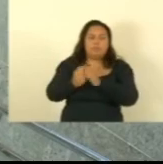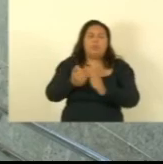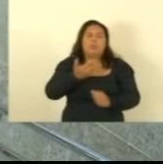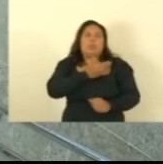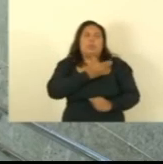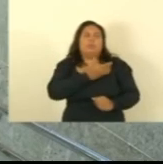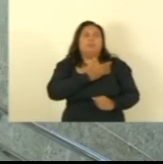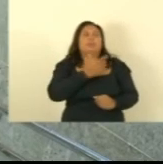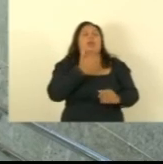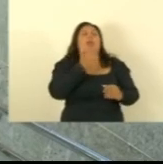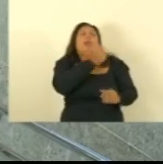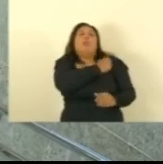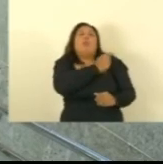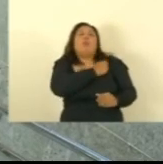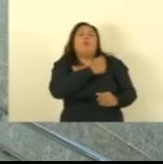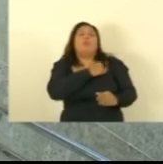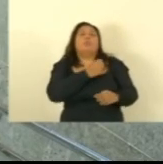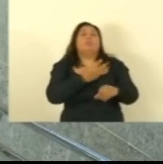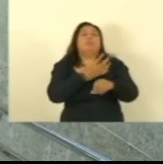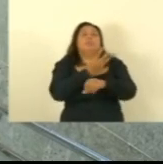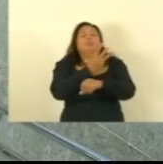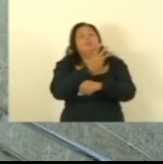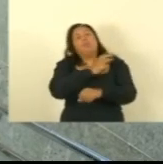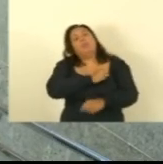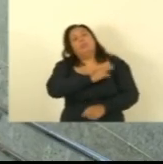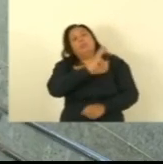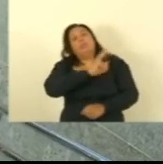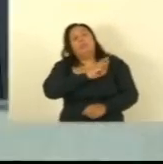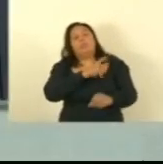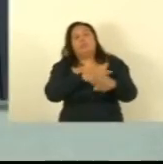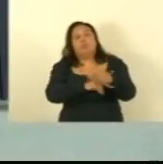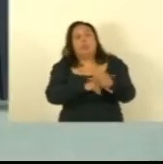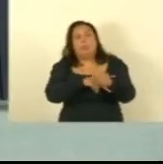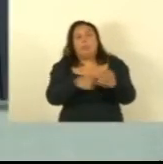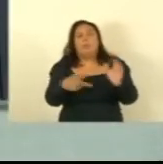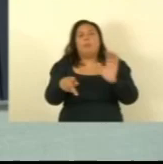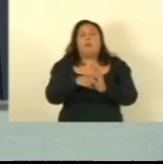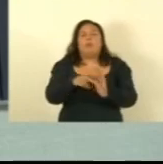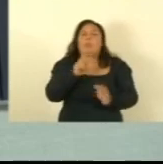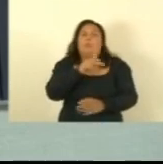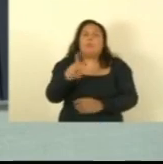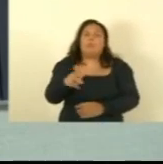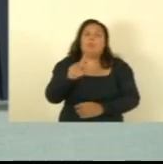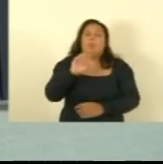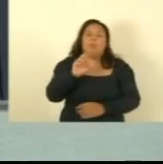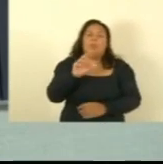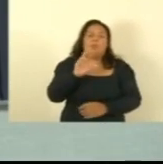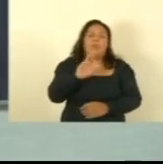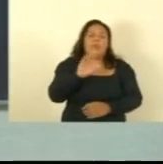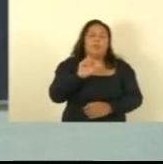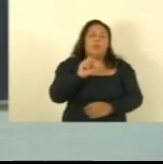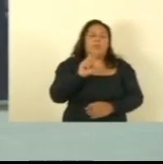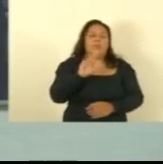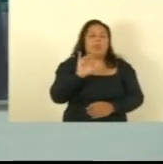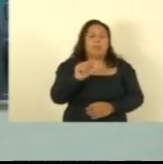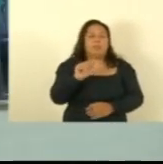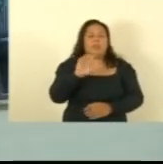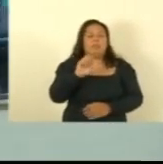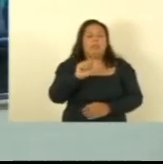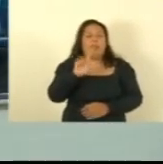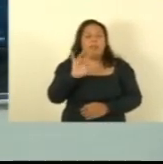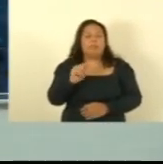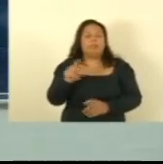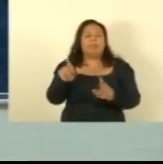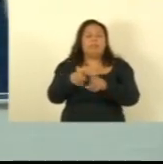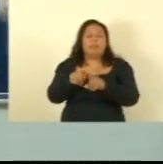da Escola Estadual de Ensino Médio Guarapari, sob a supervisão da Luciana Salles e da Rosane Nunes. Eu queria que